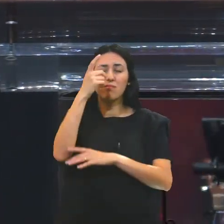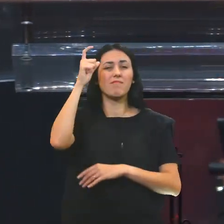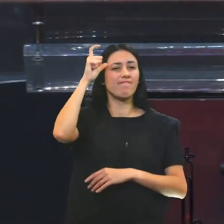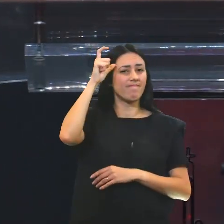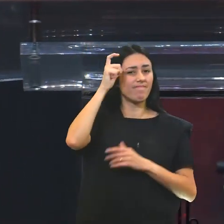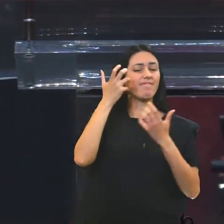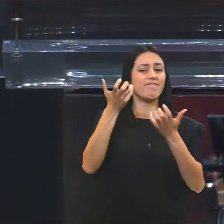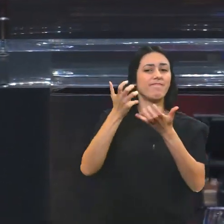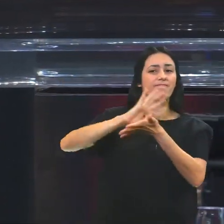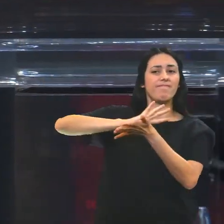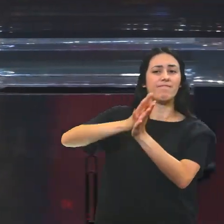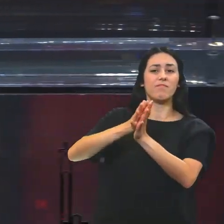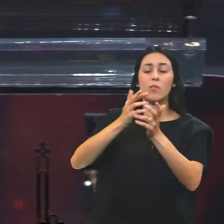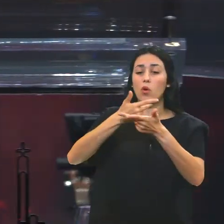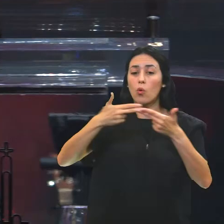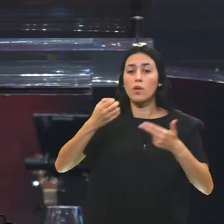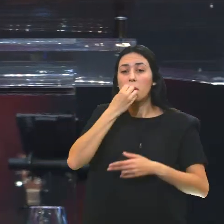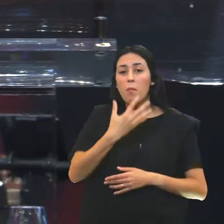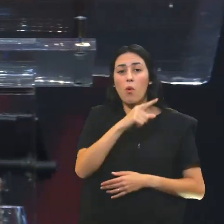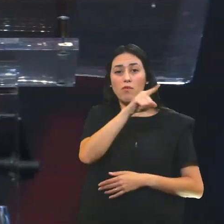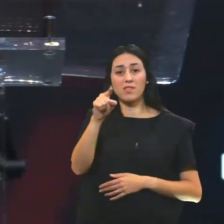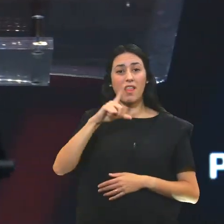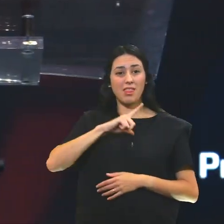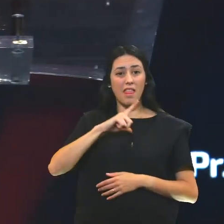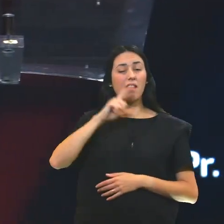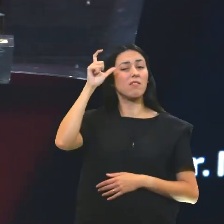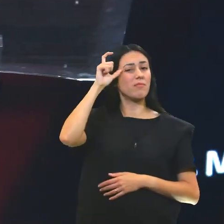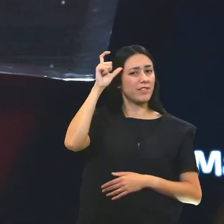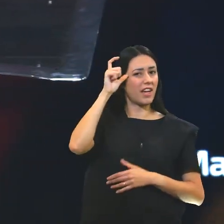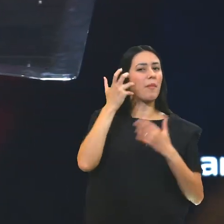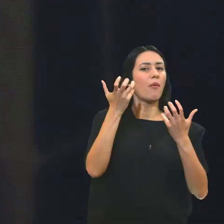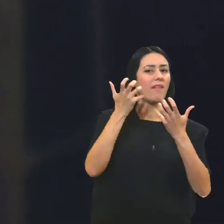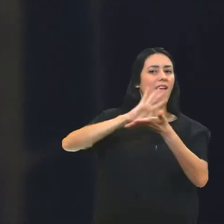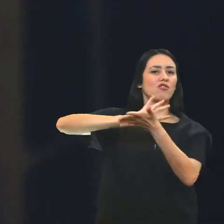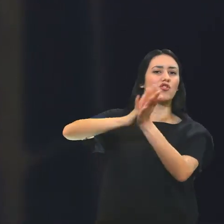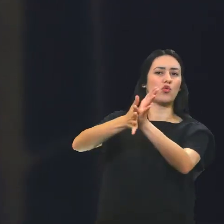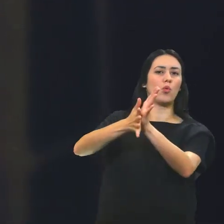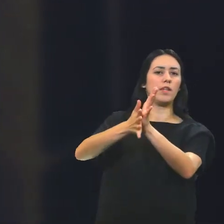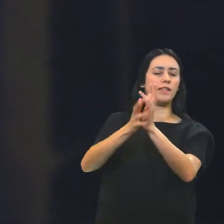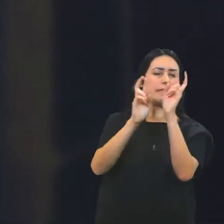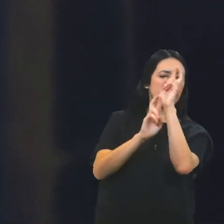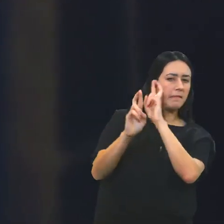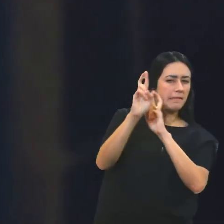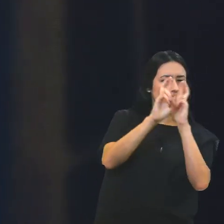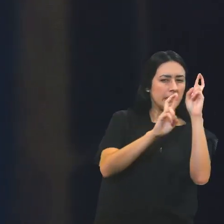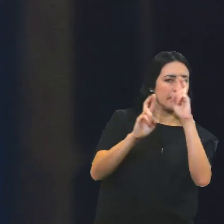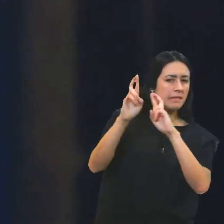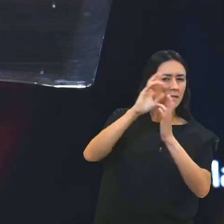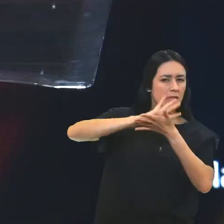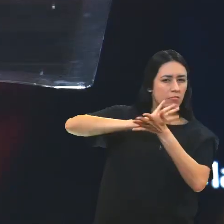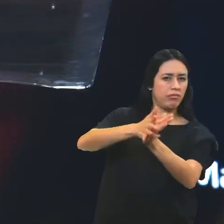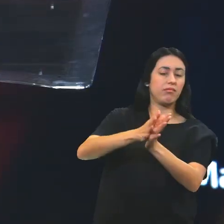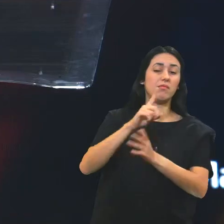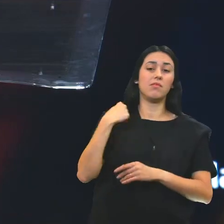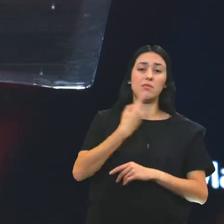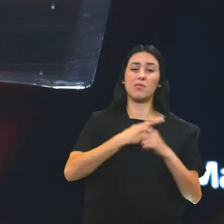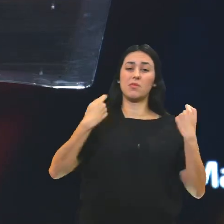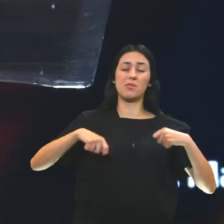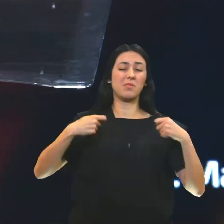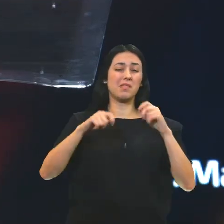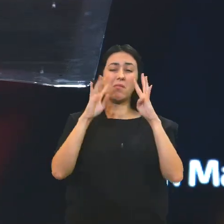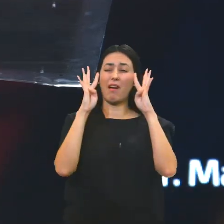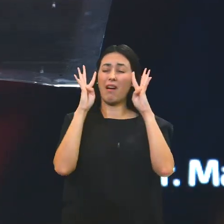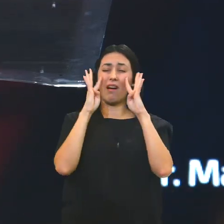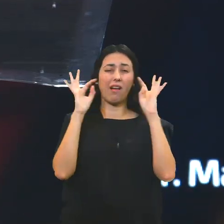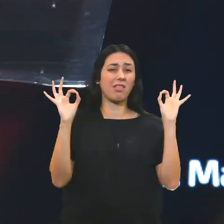vocês têm. Ele é destruidor, e nós precisamos estar atentos para isso e entender que